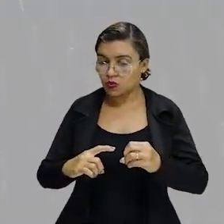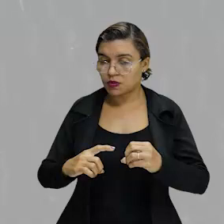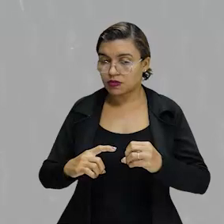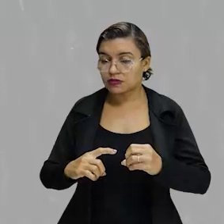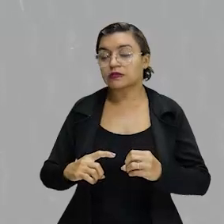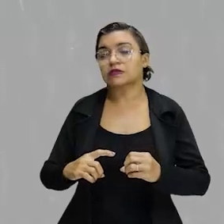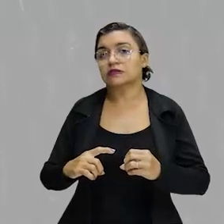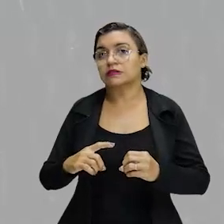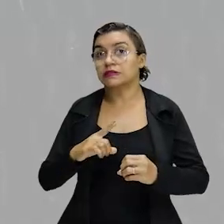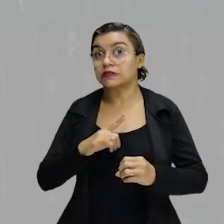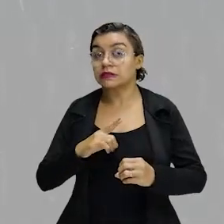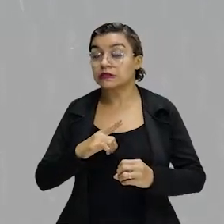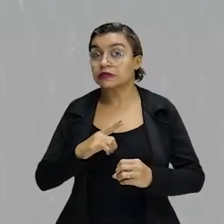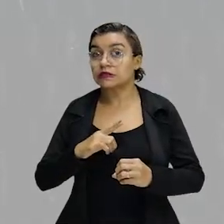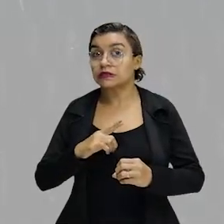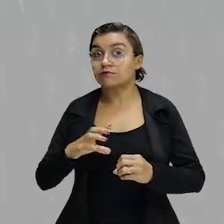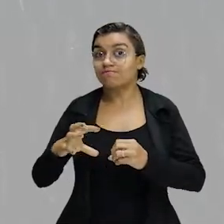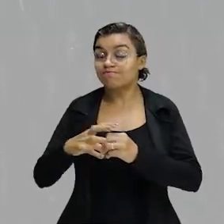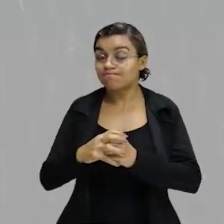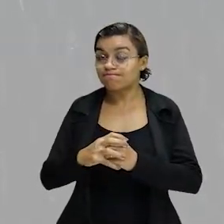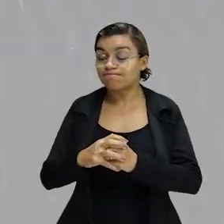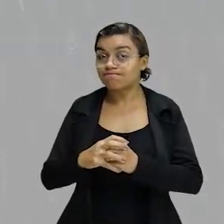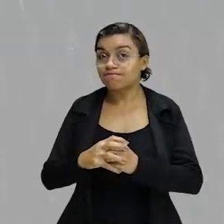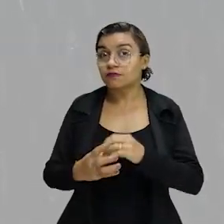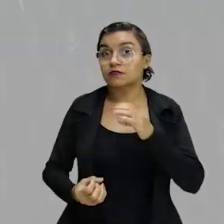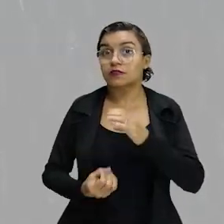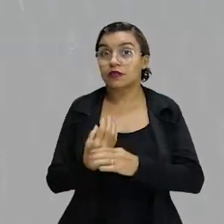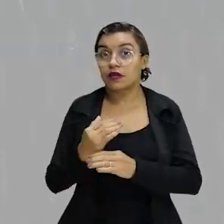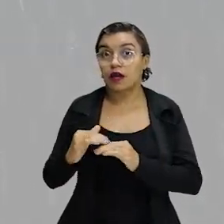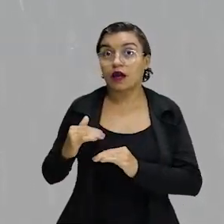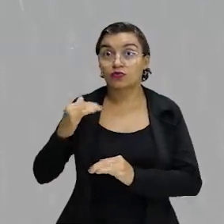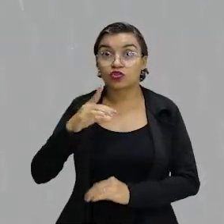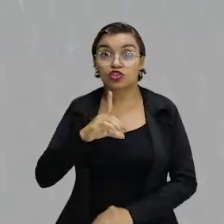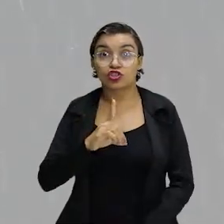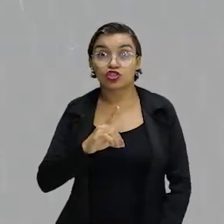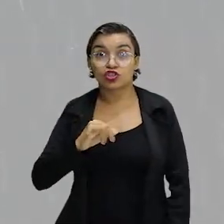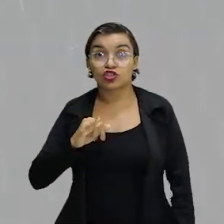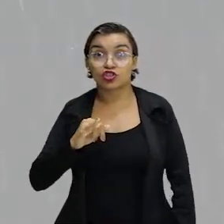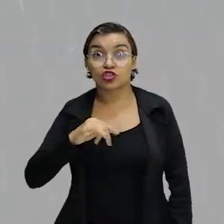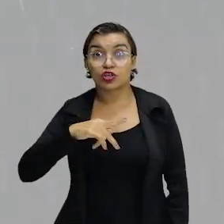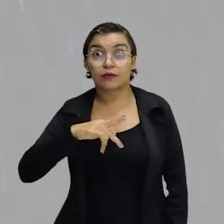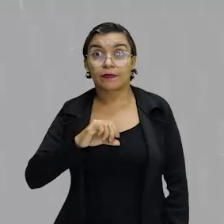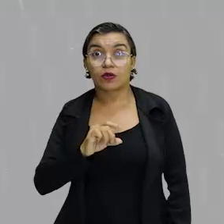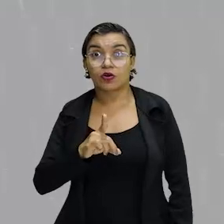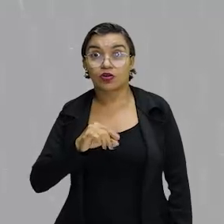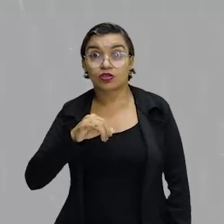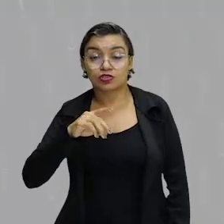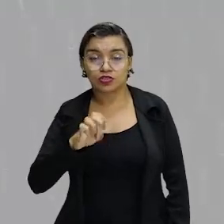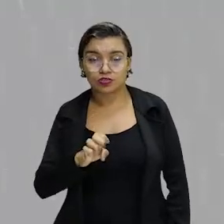gerar um indivíduo adulto diploide, certo? Característica do ciclo de vida